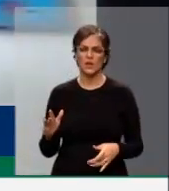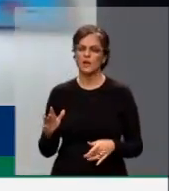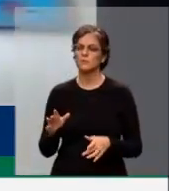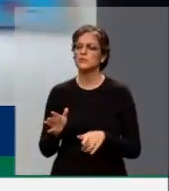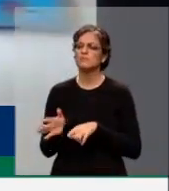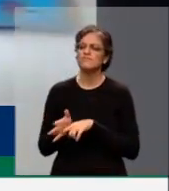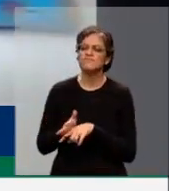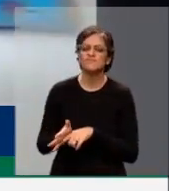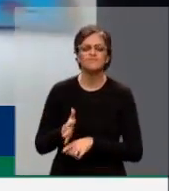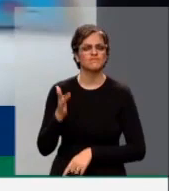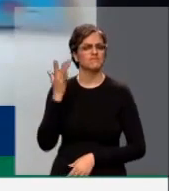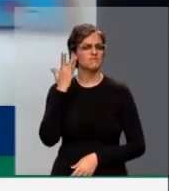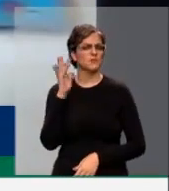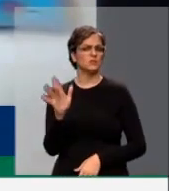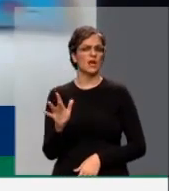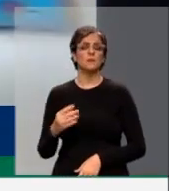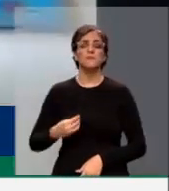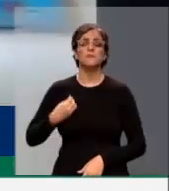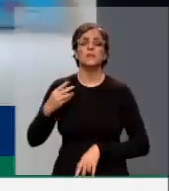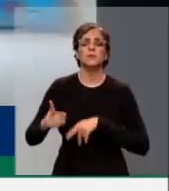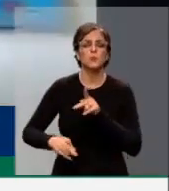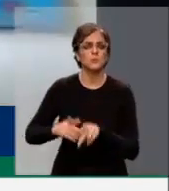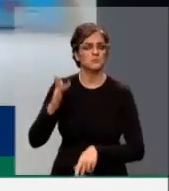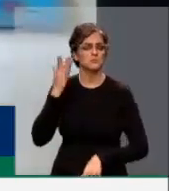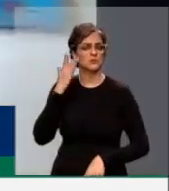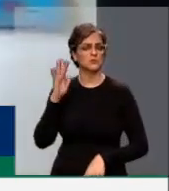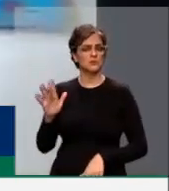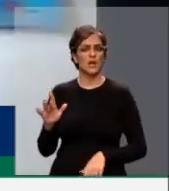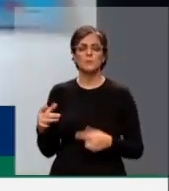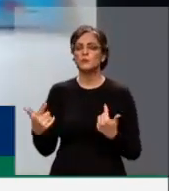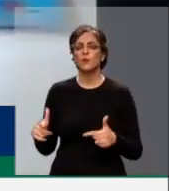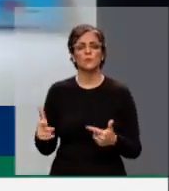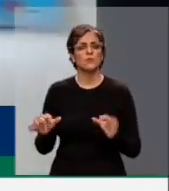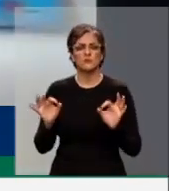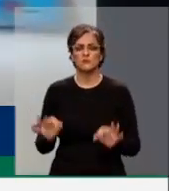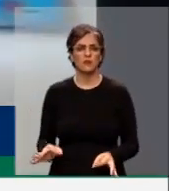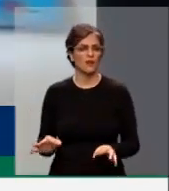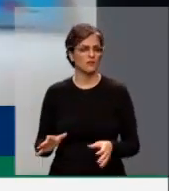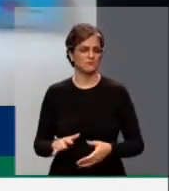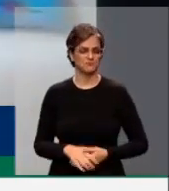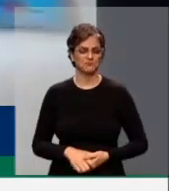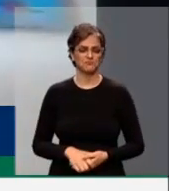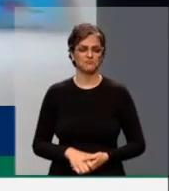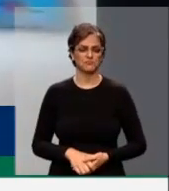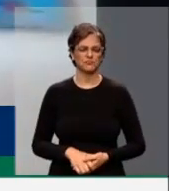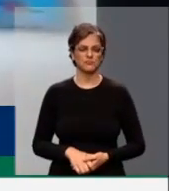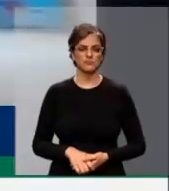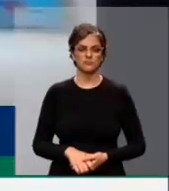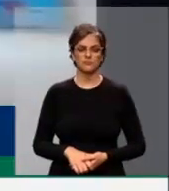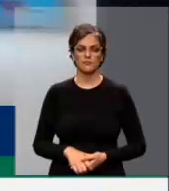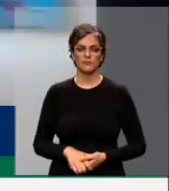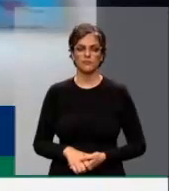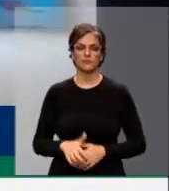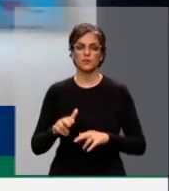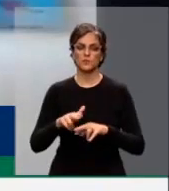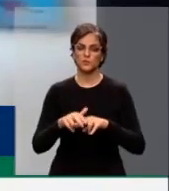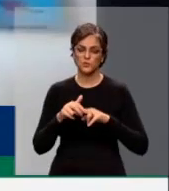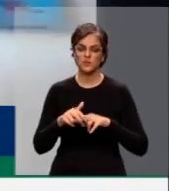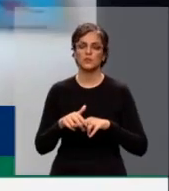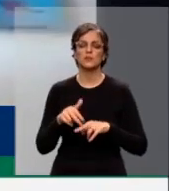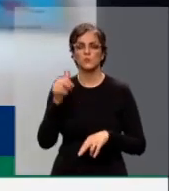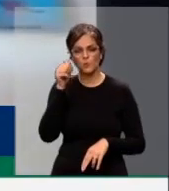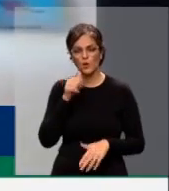dessa população, você não tem essa notificação e você não tem essa assistência. E nessa atenção aí, as mulheres perdem